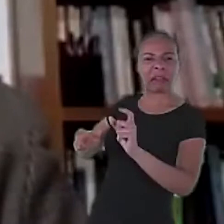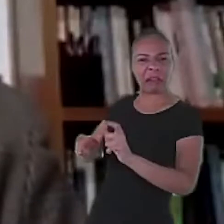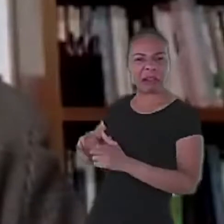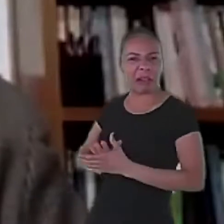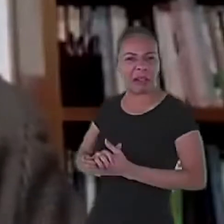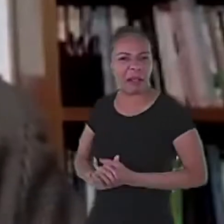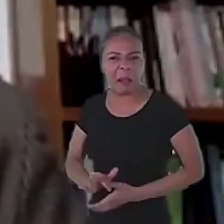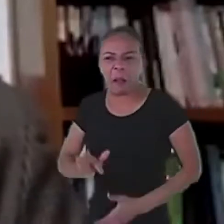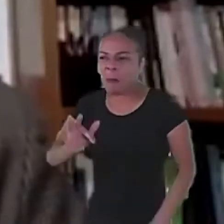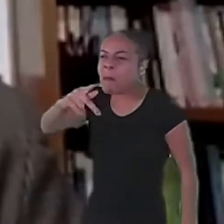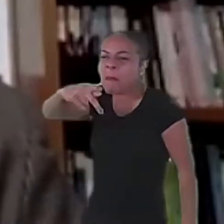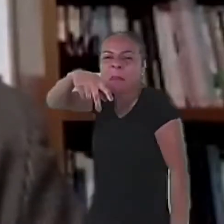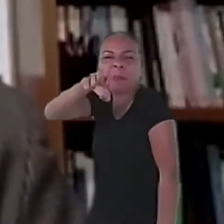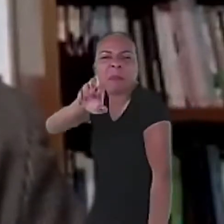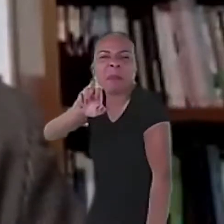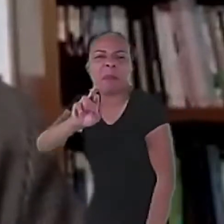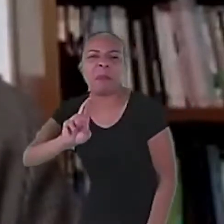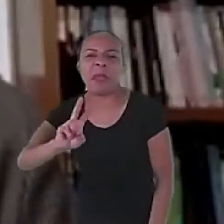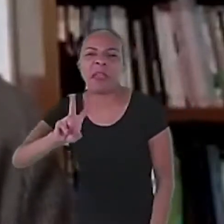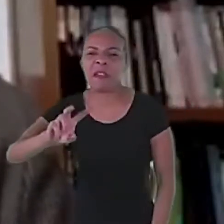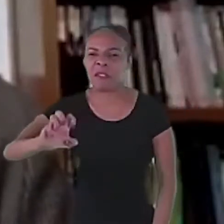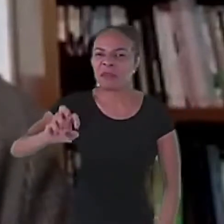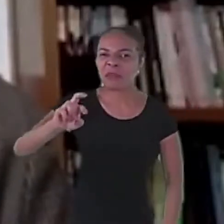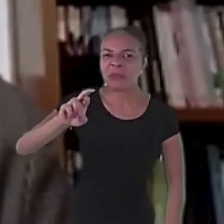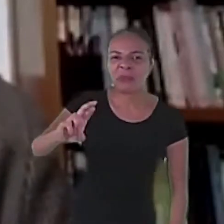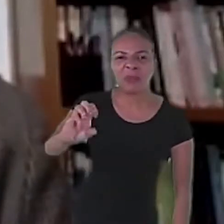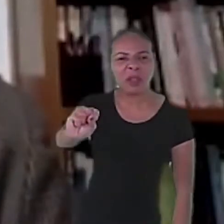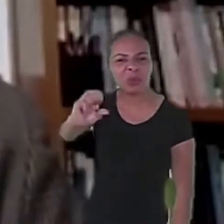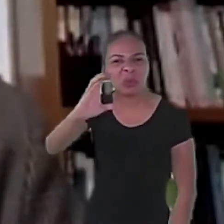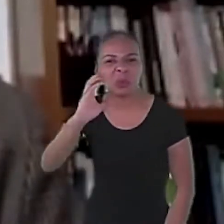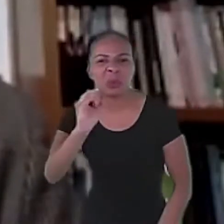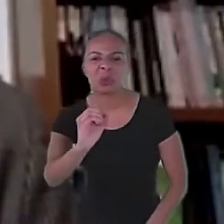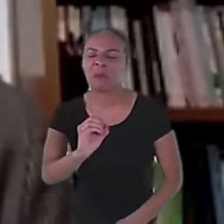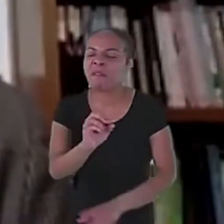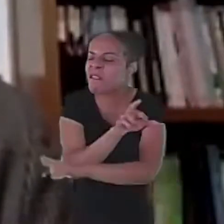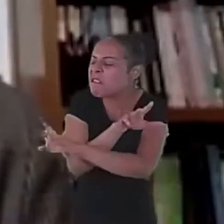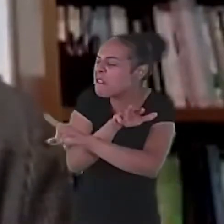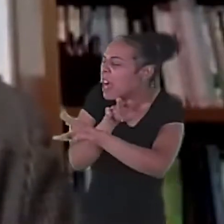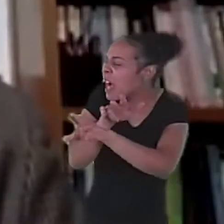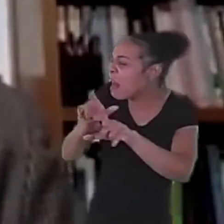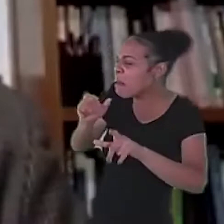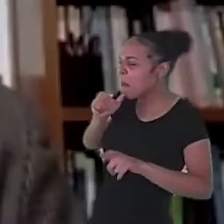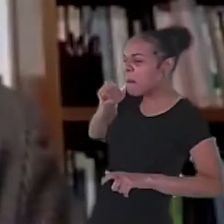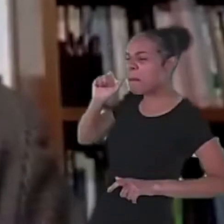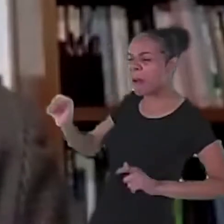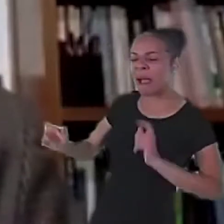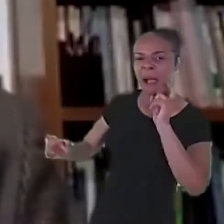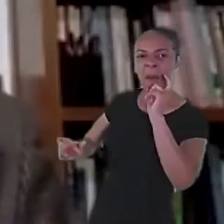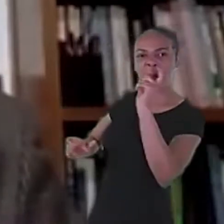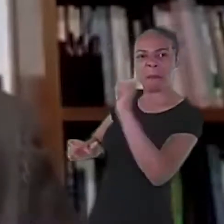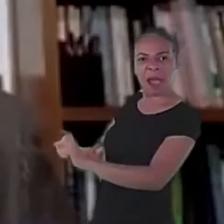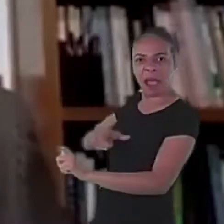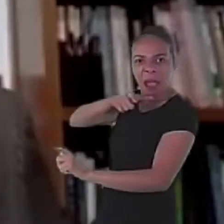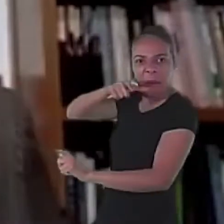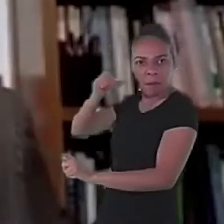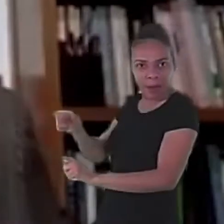perverso, de impostor, porque a concepção predominante na época